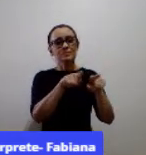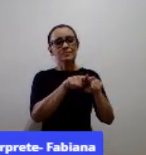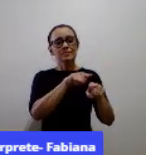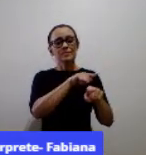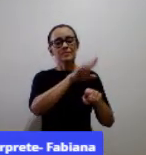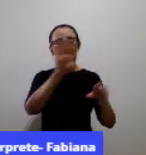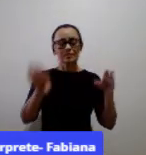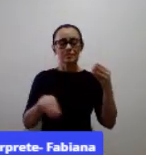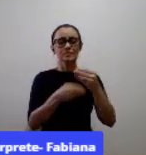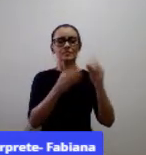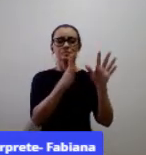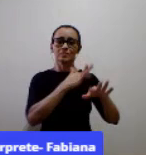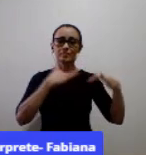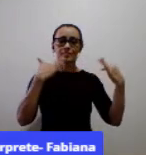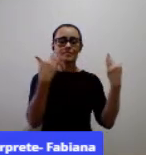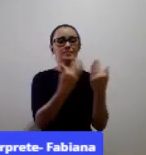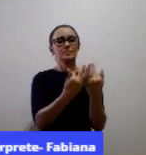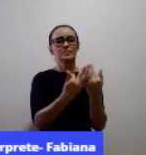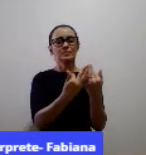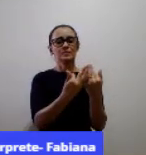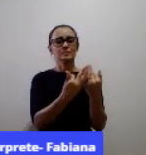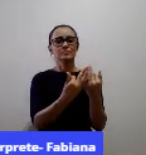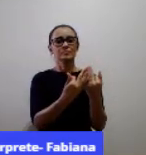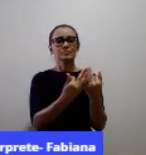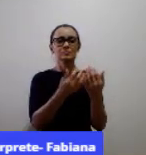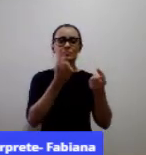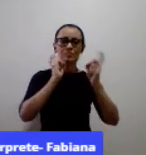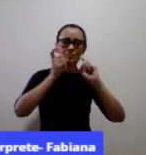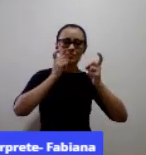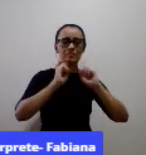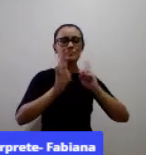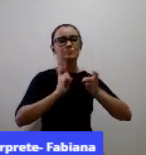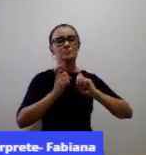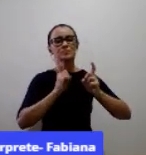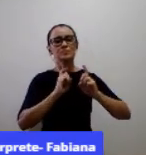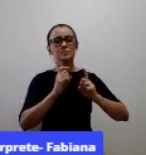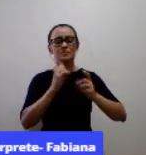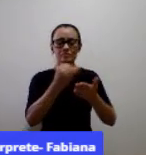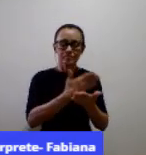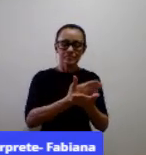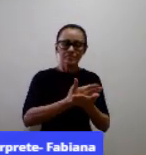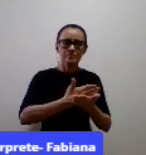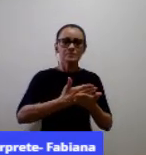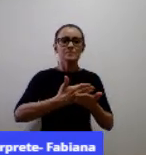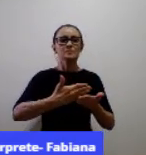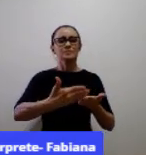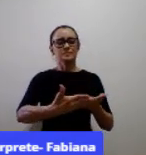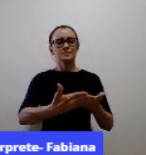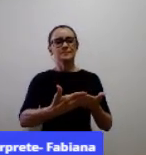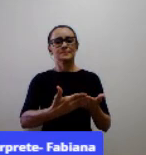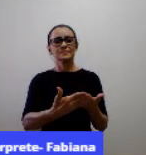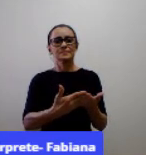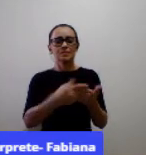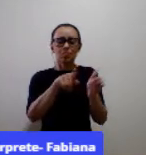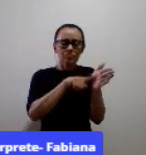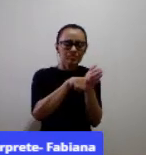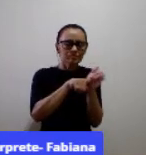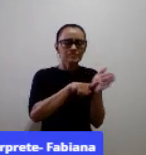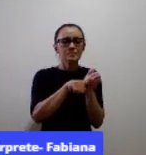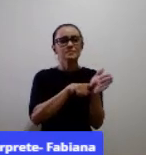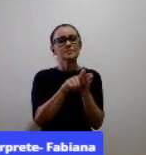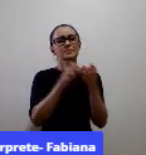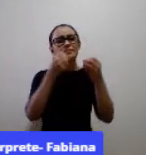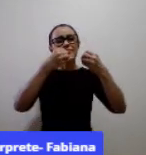de reunião inicial, para que se inicie um trabalho de anamnese para esse início do PEI, a gente fala